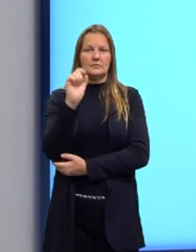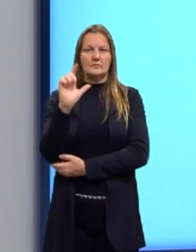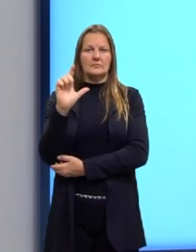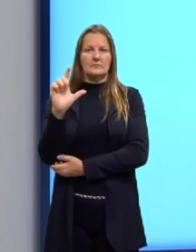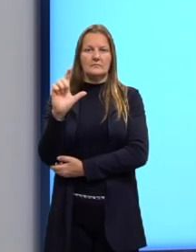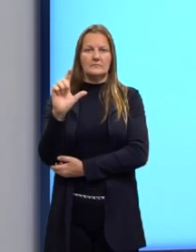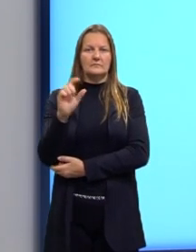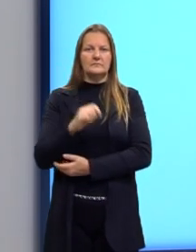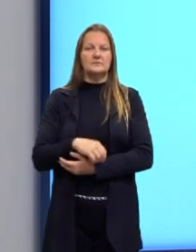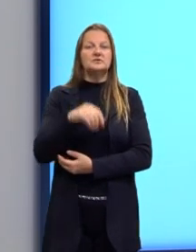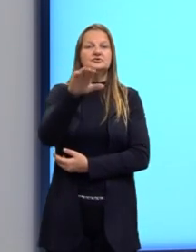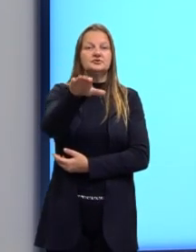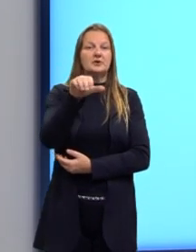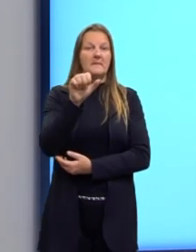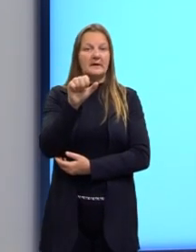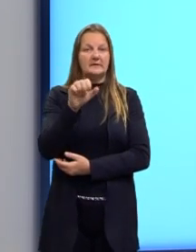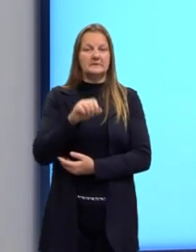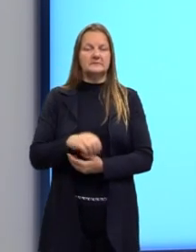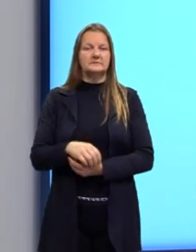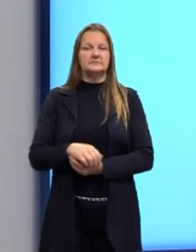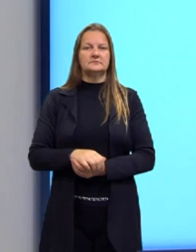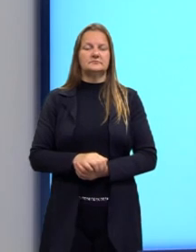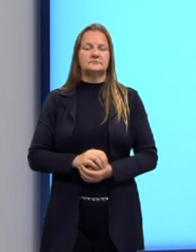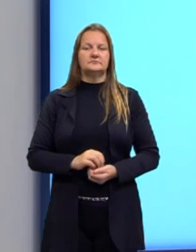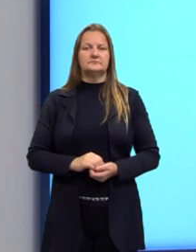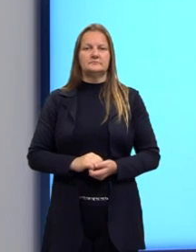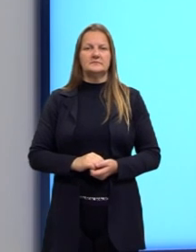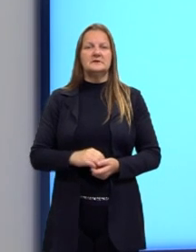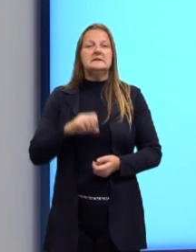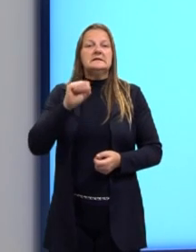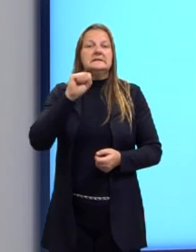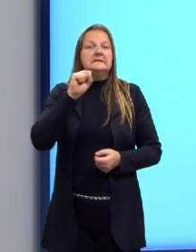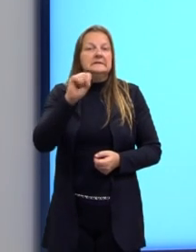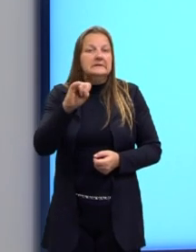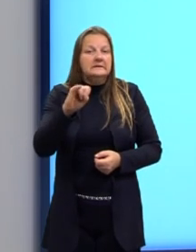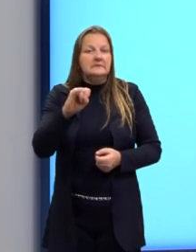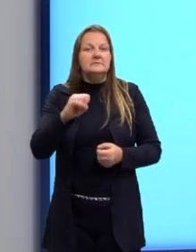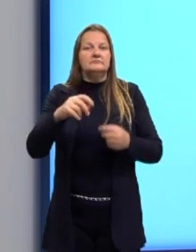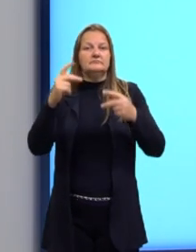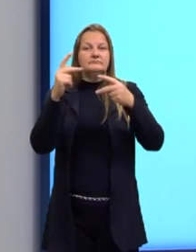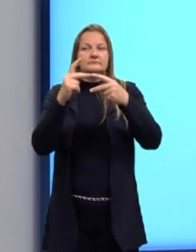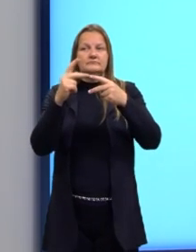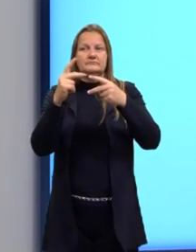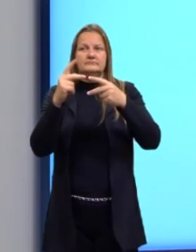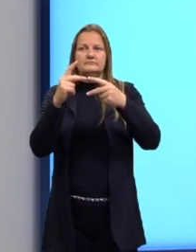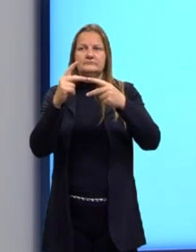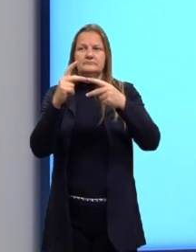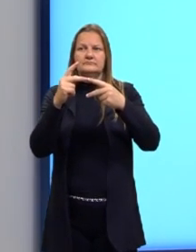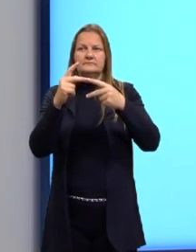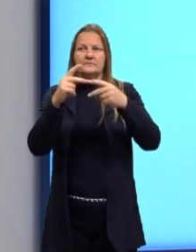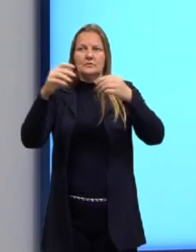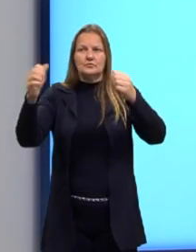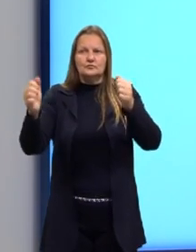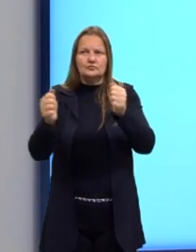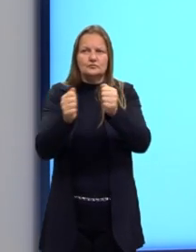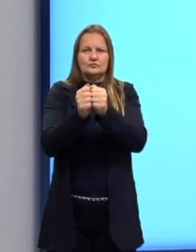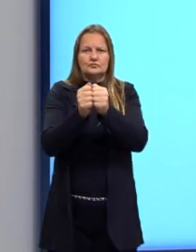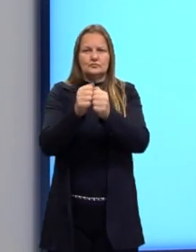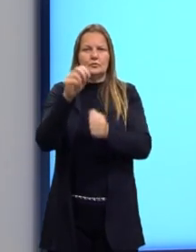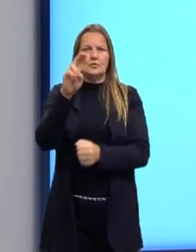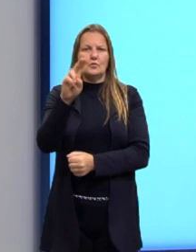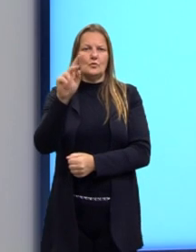o verbo chamar Ok se eu acrescentar um do lado